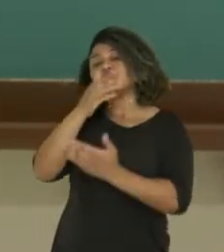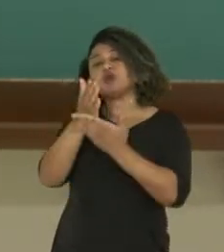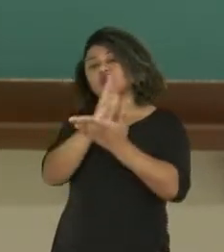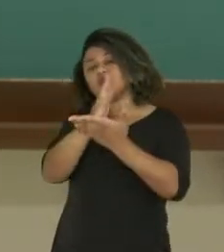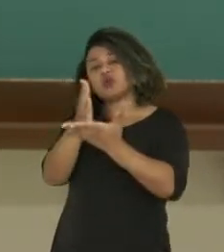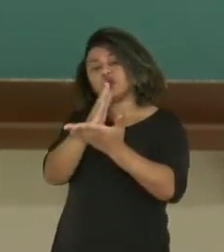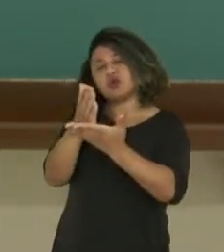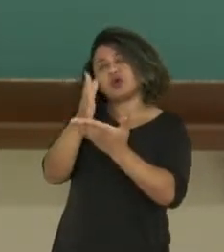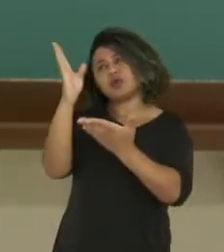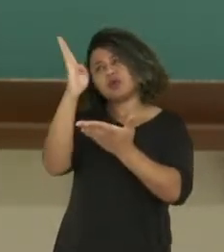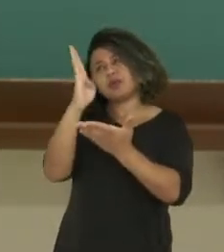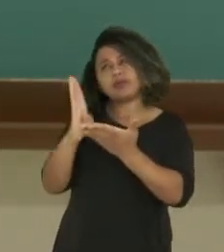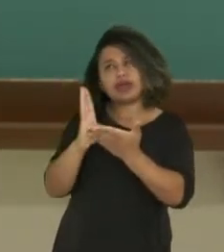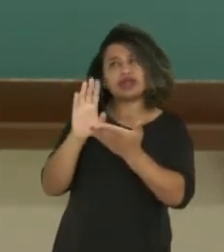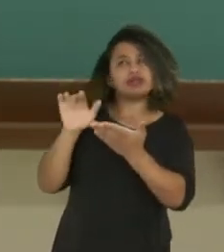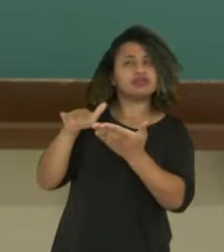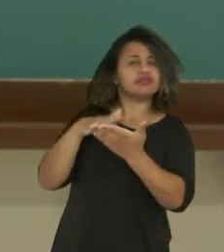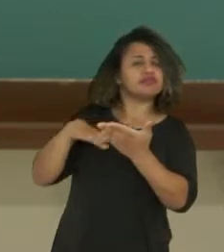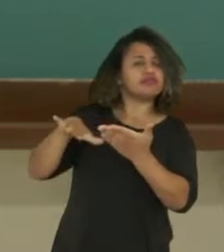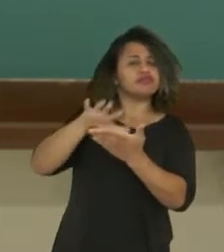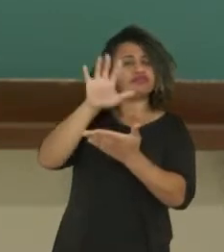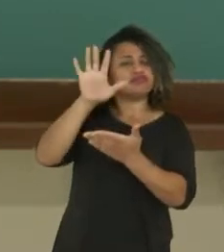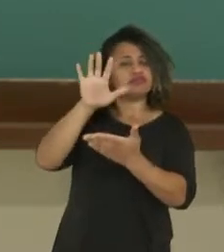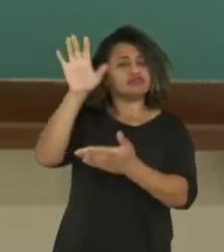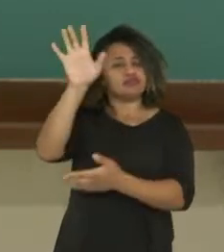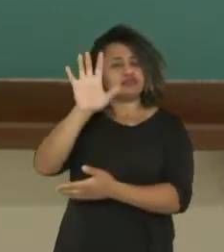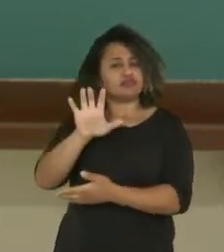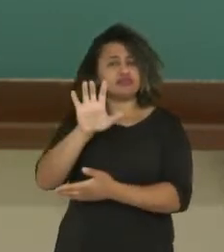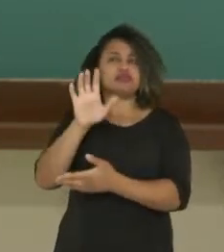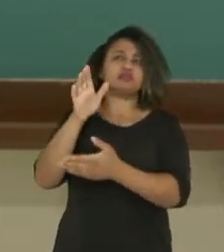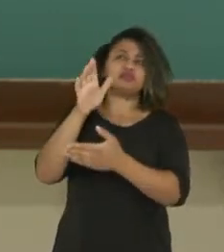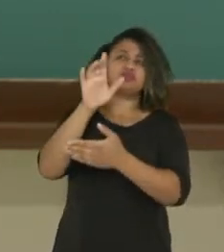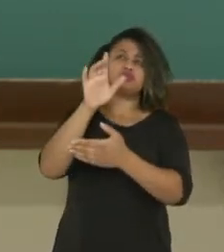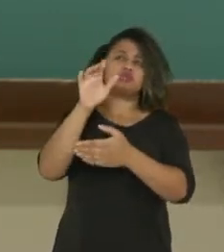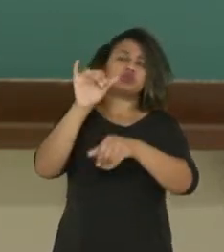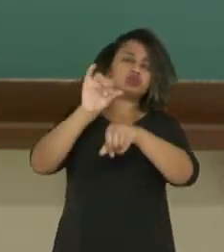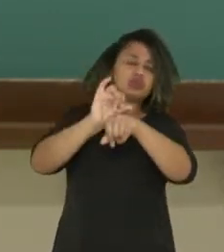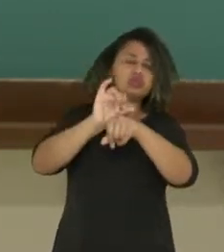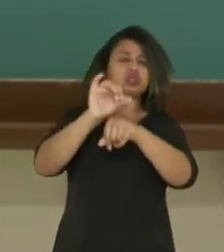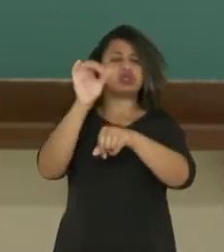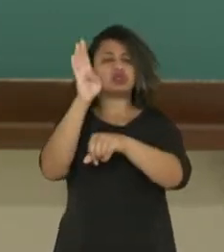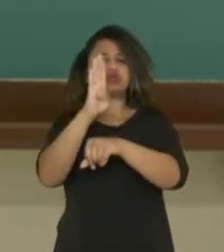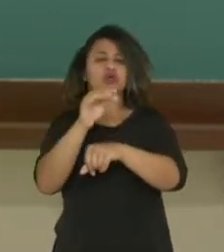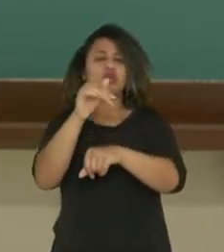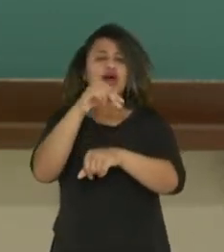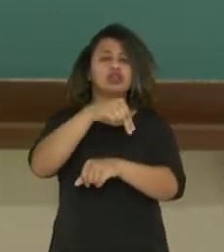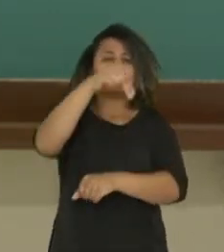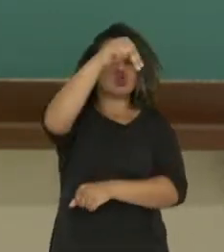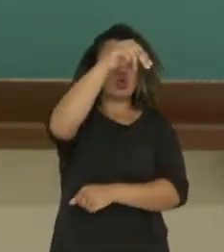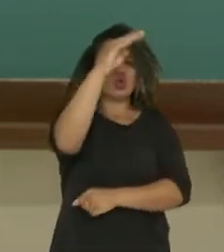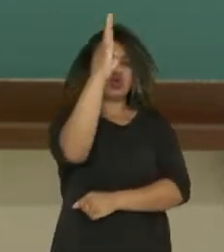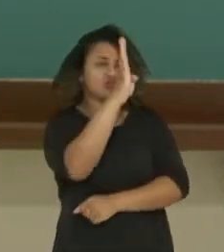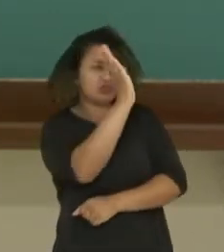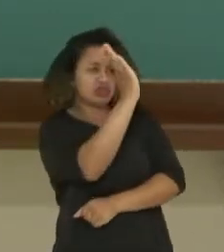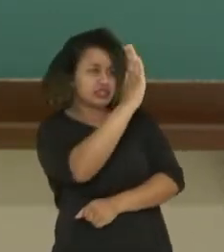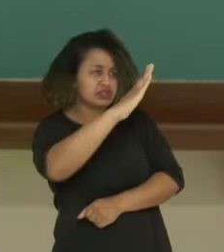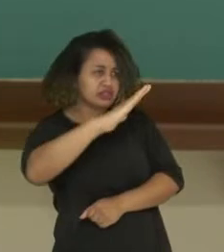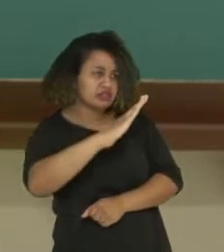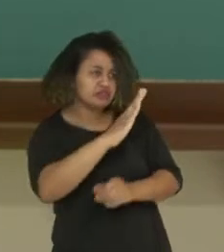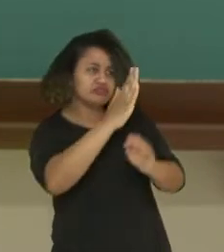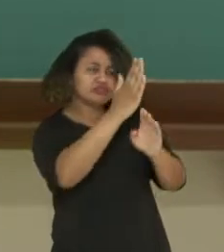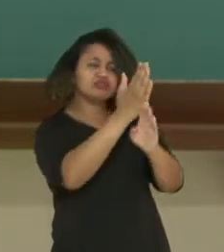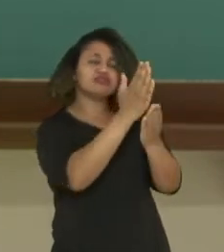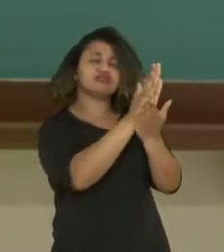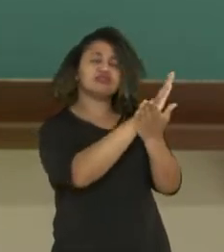o Brasil aí, né? Centro-Oeste ali, quase Norte, não é verdade? E a